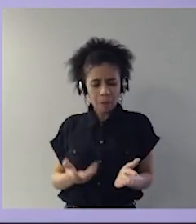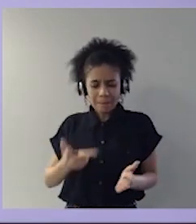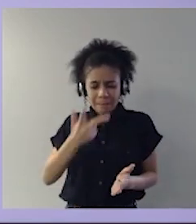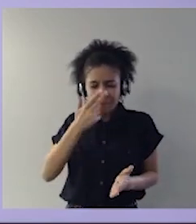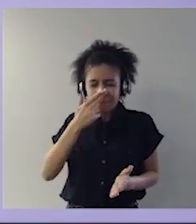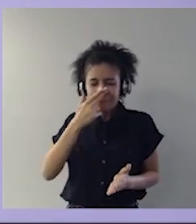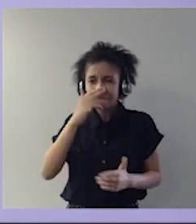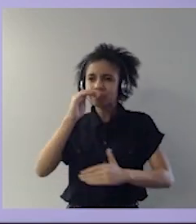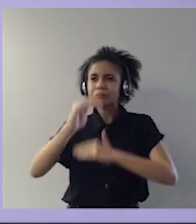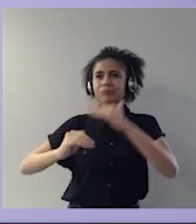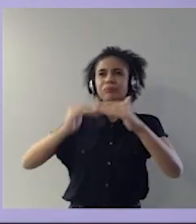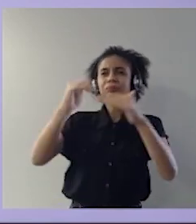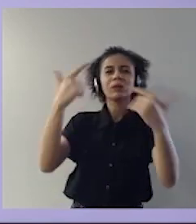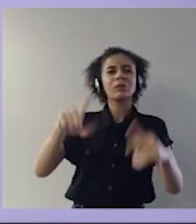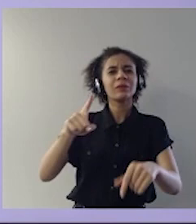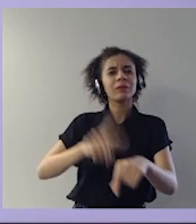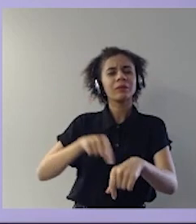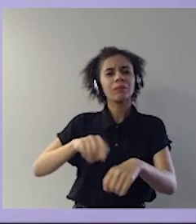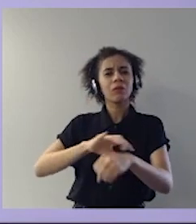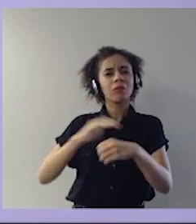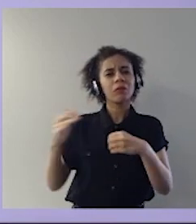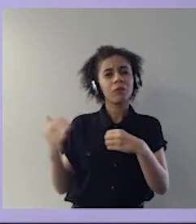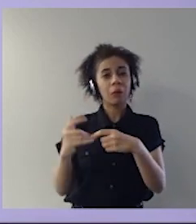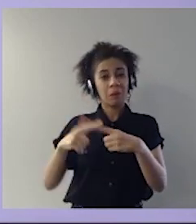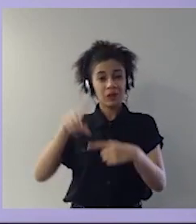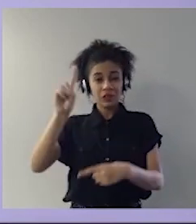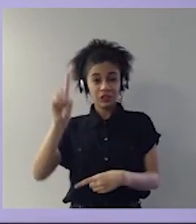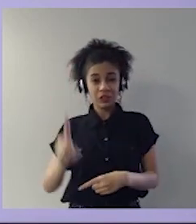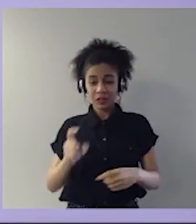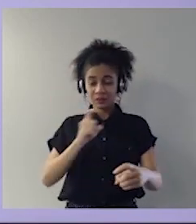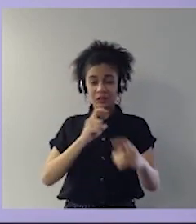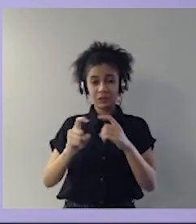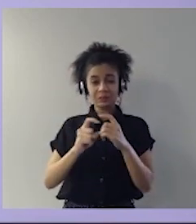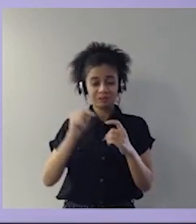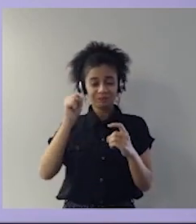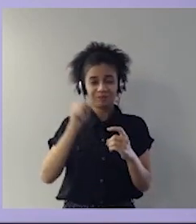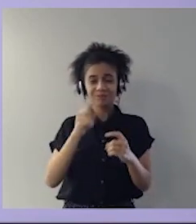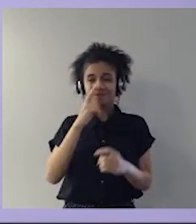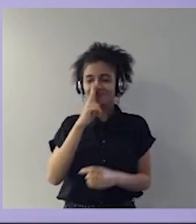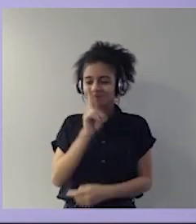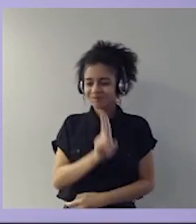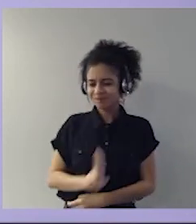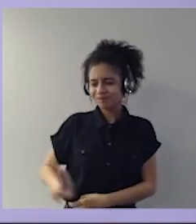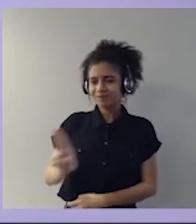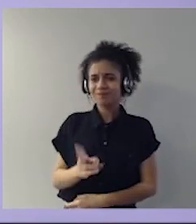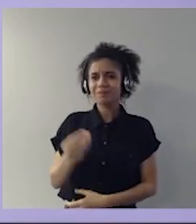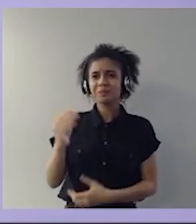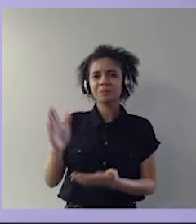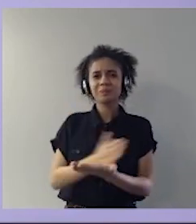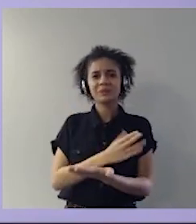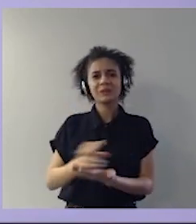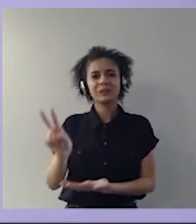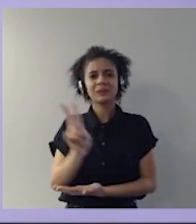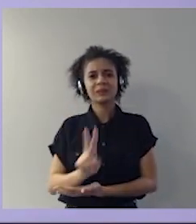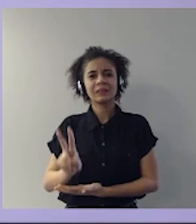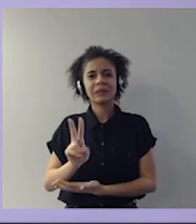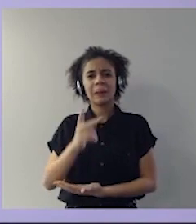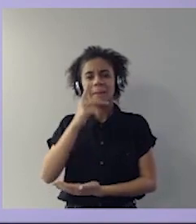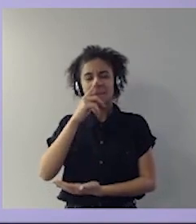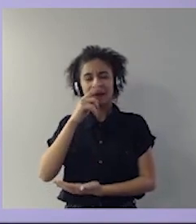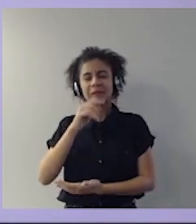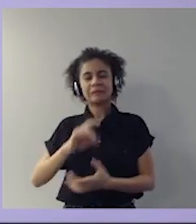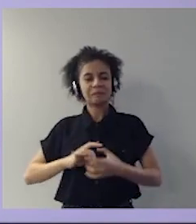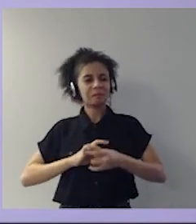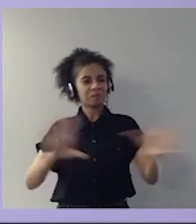de hoje da Covid-19, quando o direito administrativo é usado, muitas vezes, para